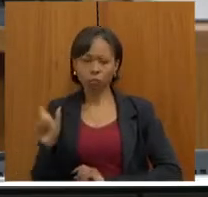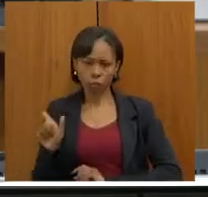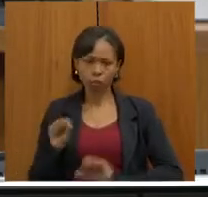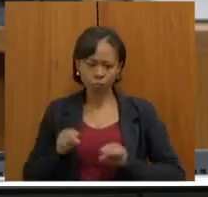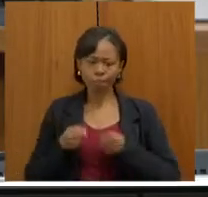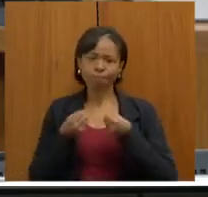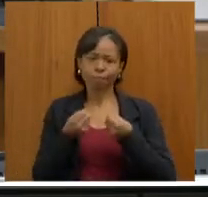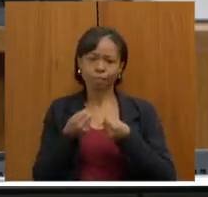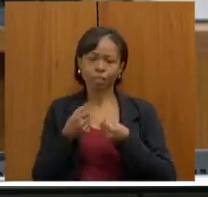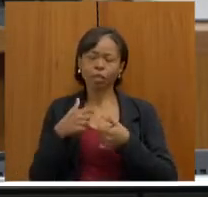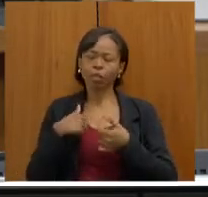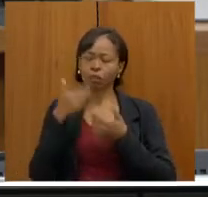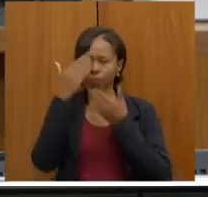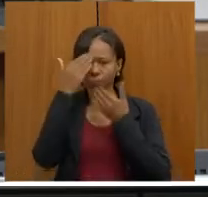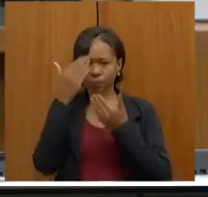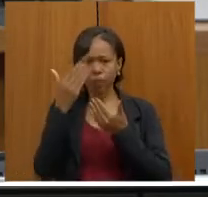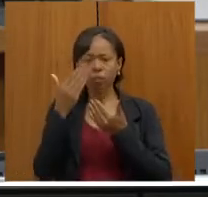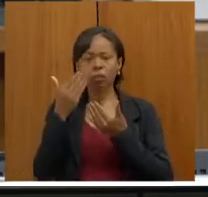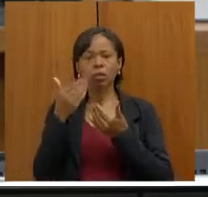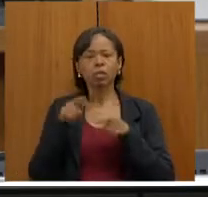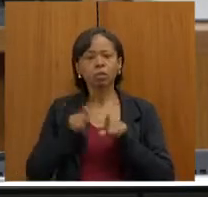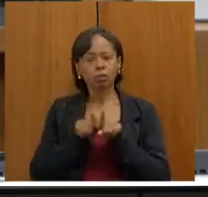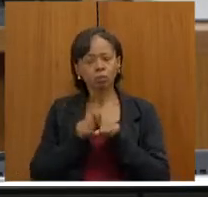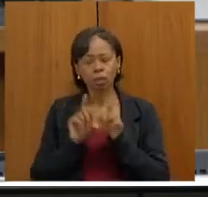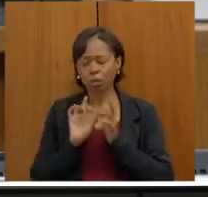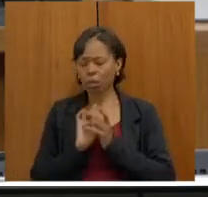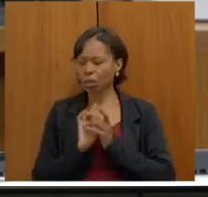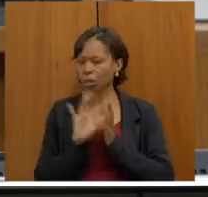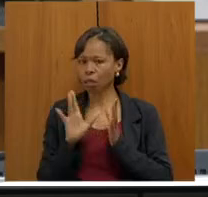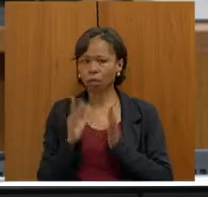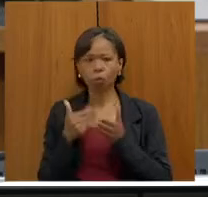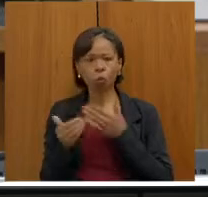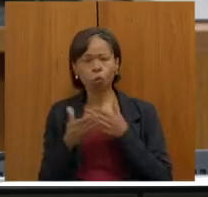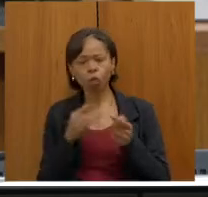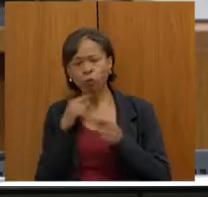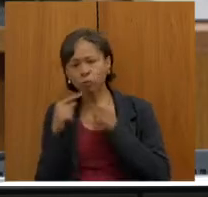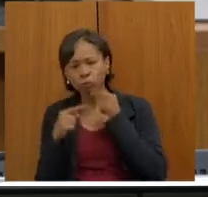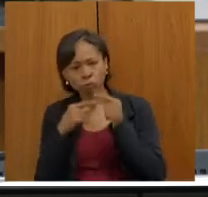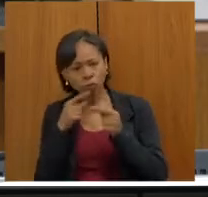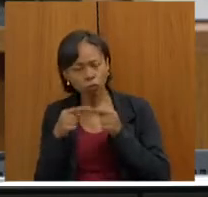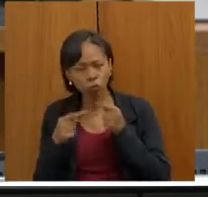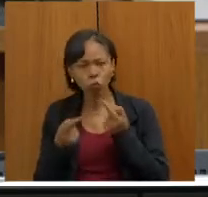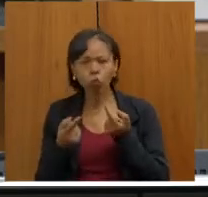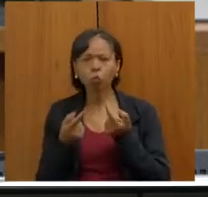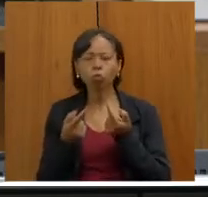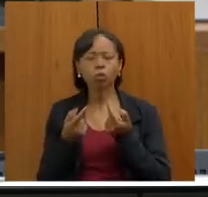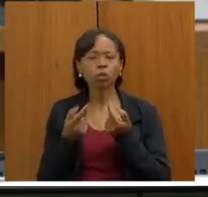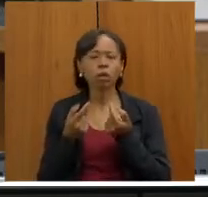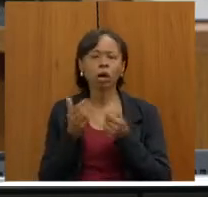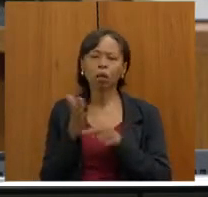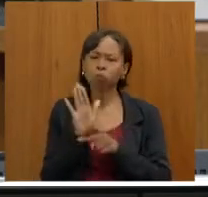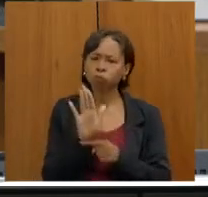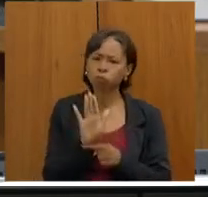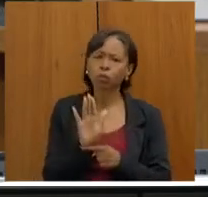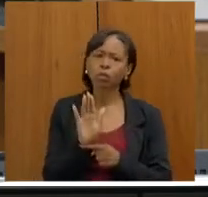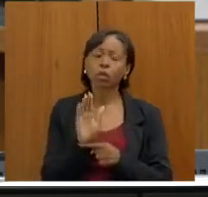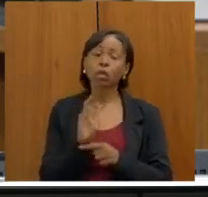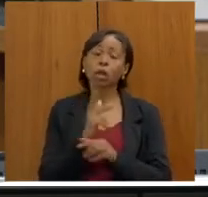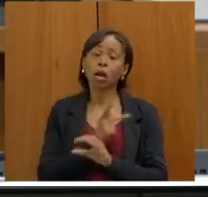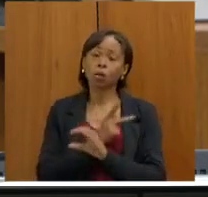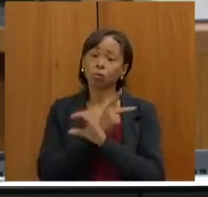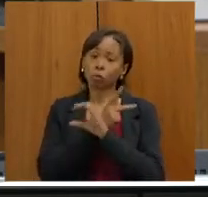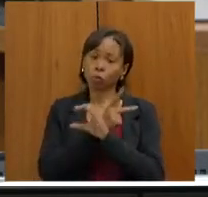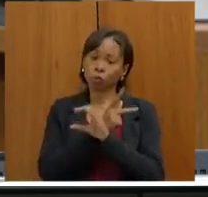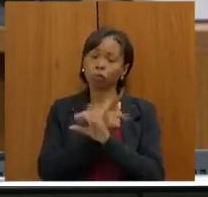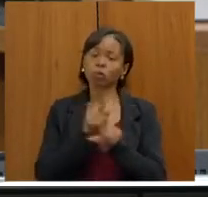agradeço estou à disposição para qualquer dúvida qualquer ajuda EA Polícia Civil